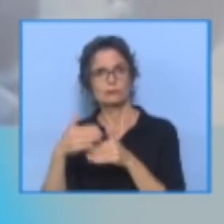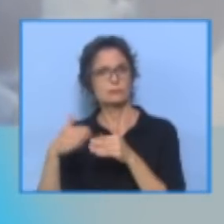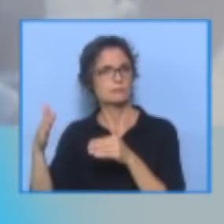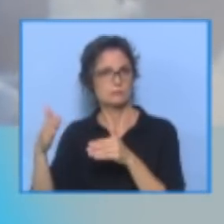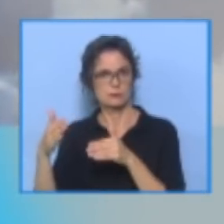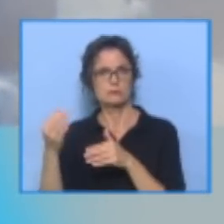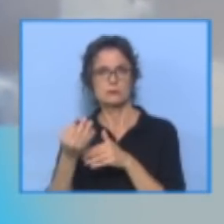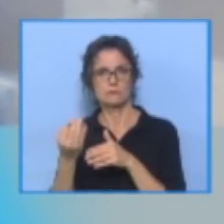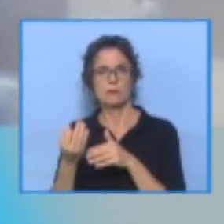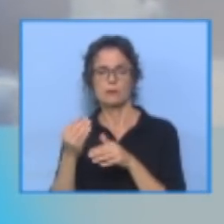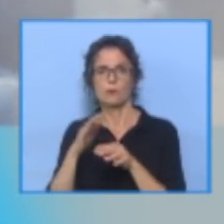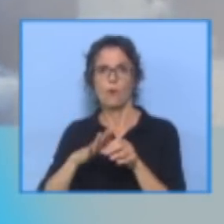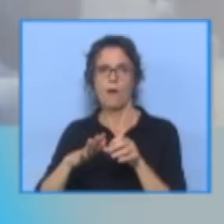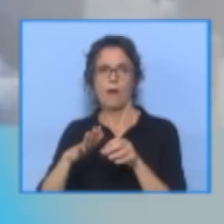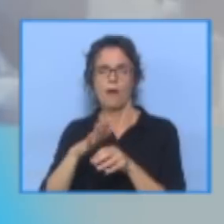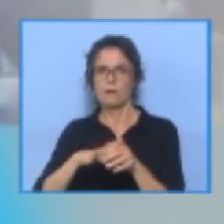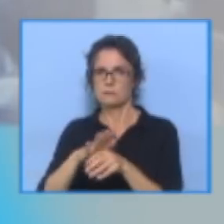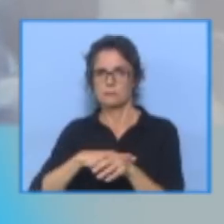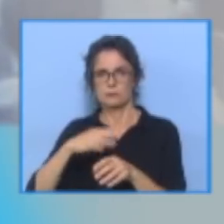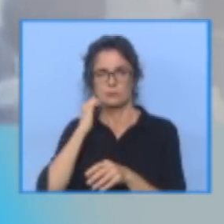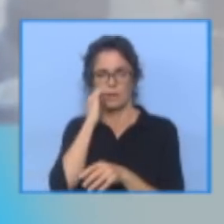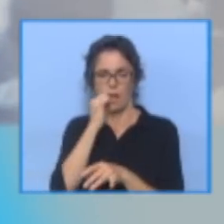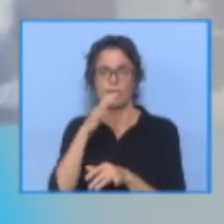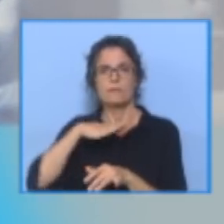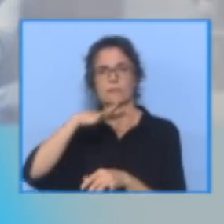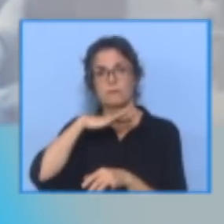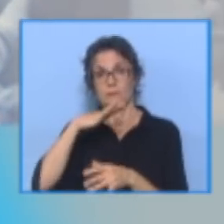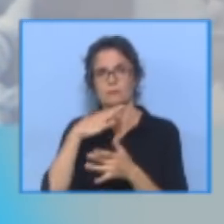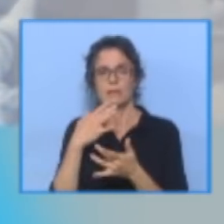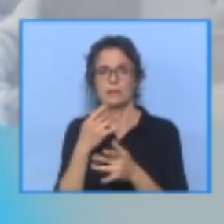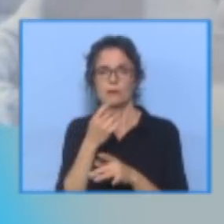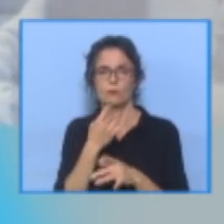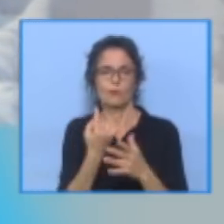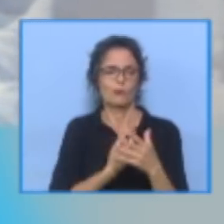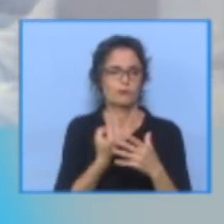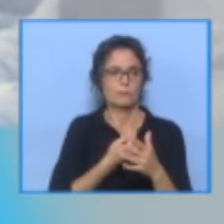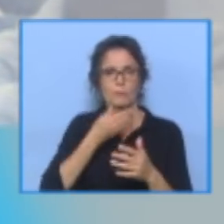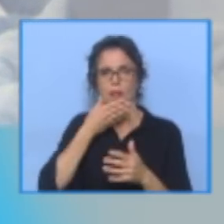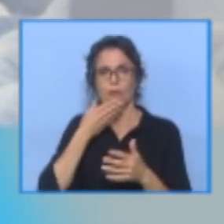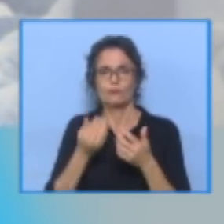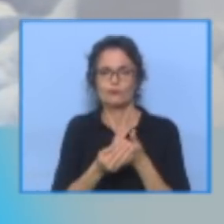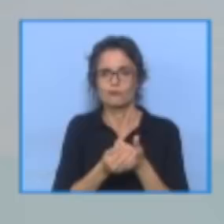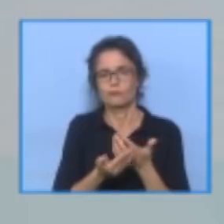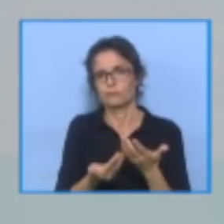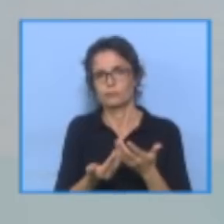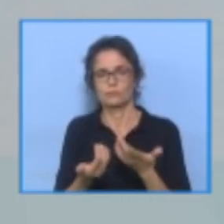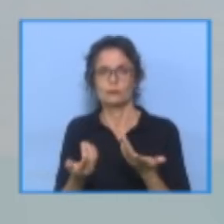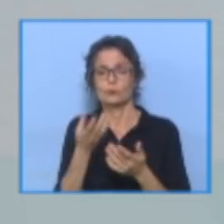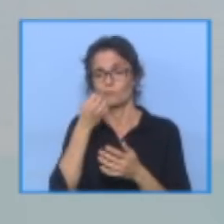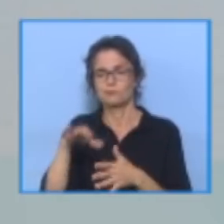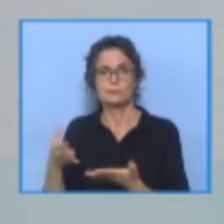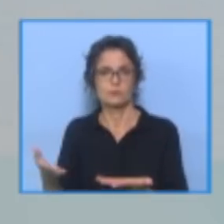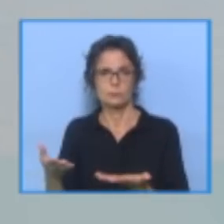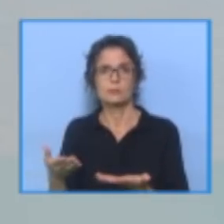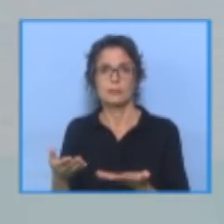situações de fato dramáticas de famílias que ficam, sobretudo os mais idosos, abandonados e famílias. Apesar do desenvolvimento, continua a